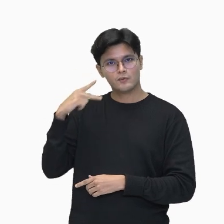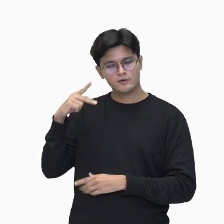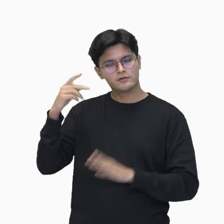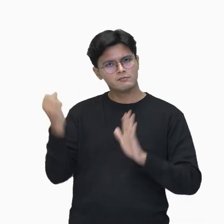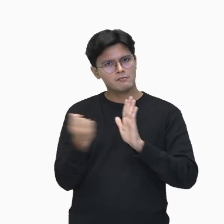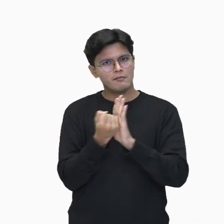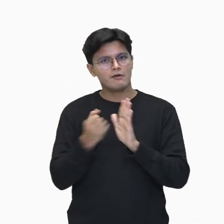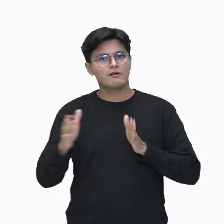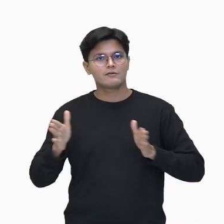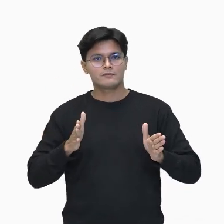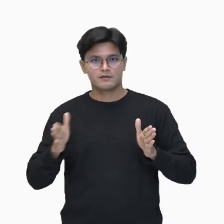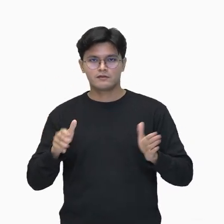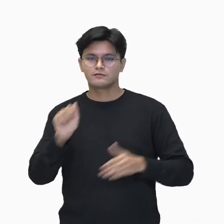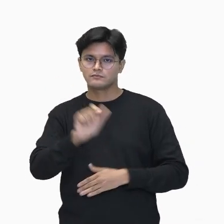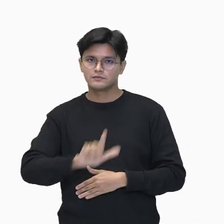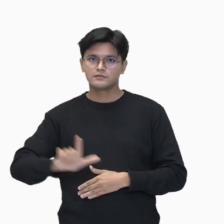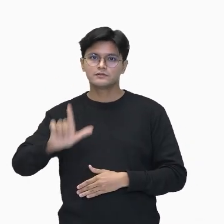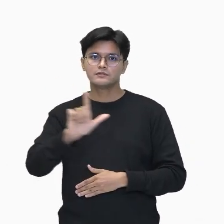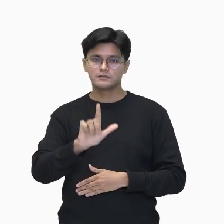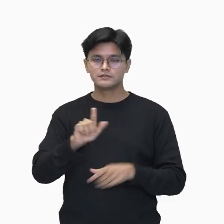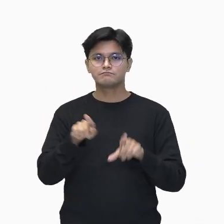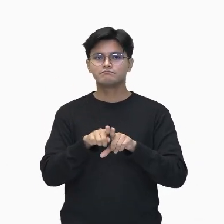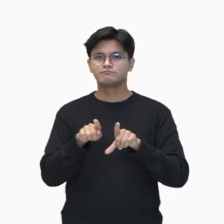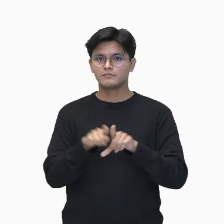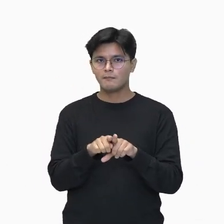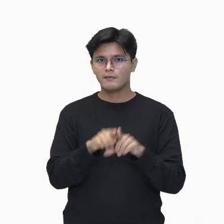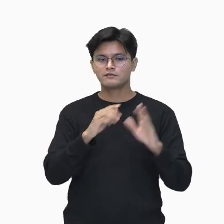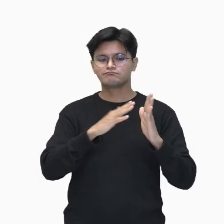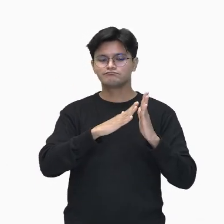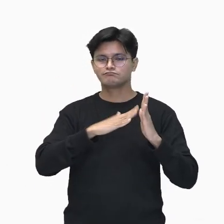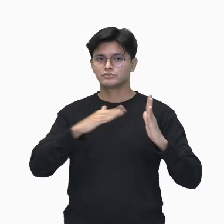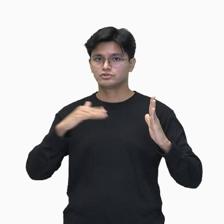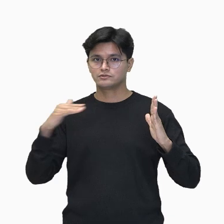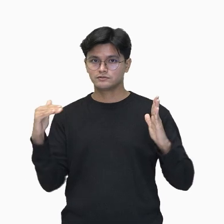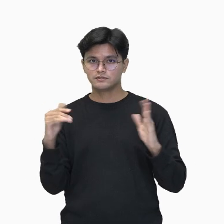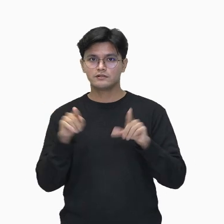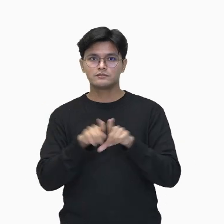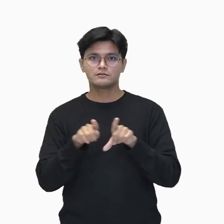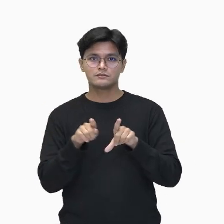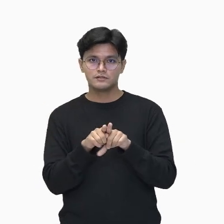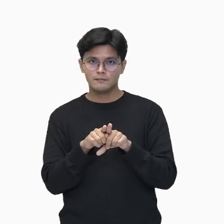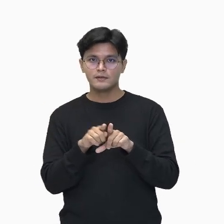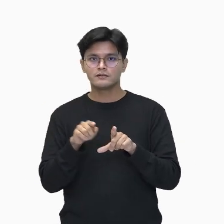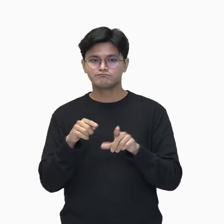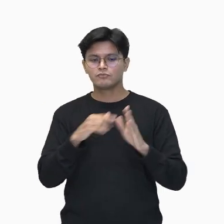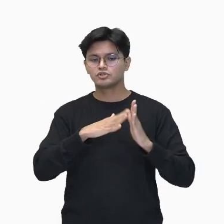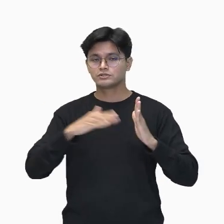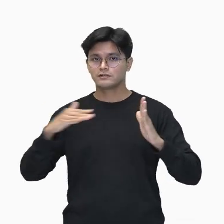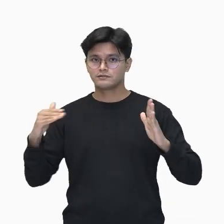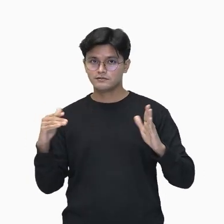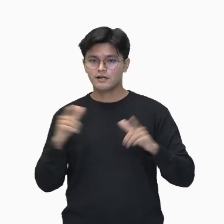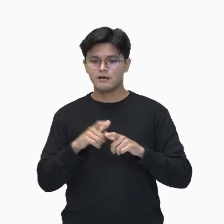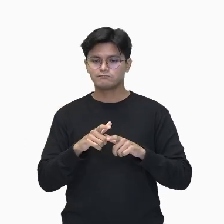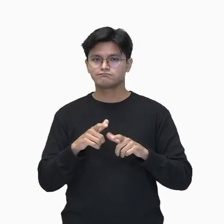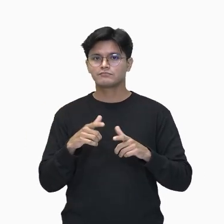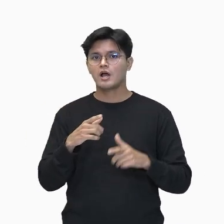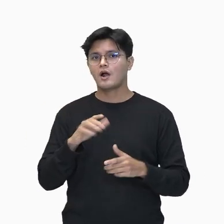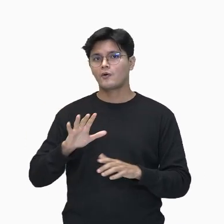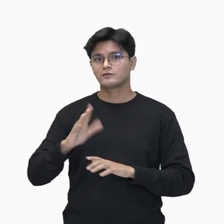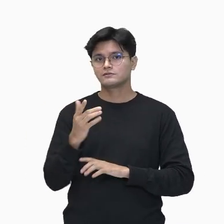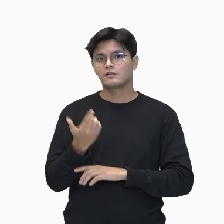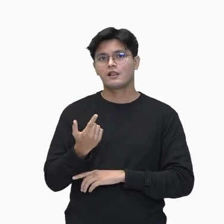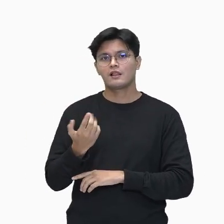literário observações quanto a estética predominante do período literário e as